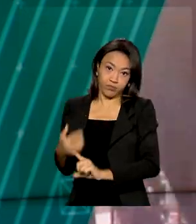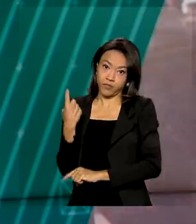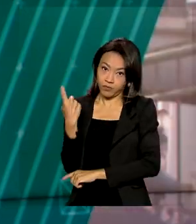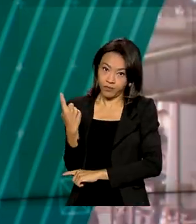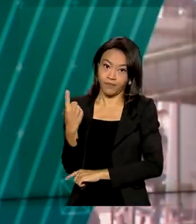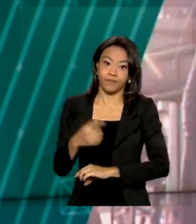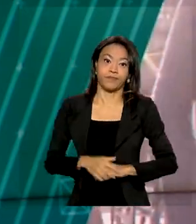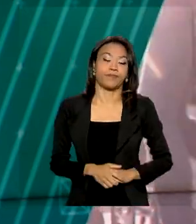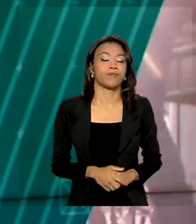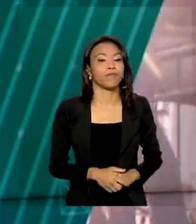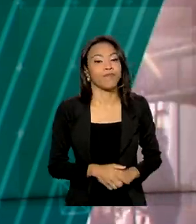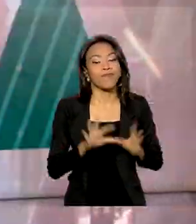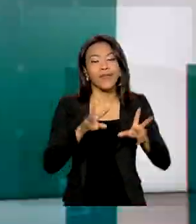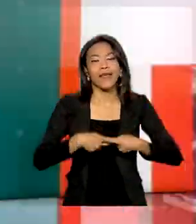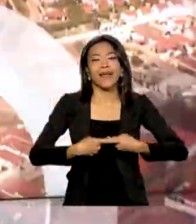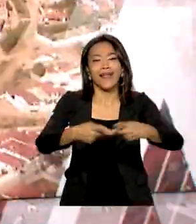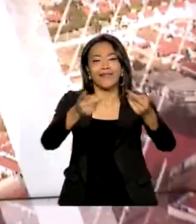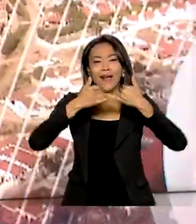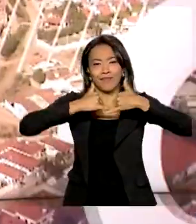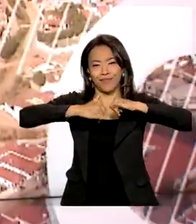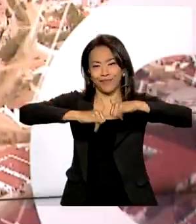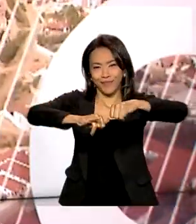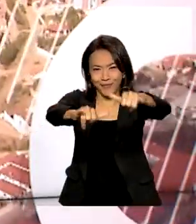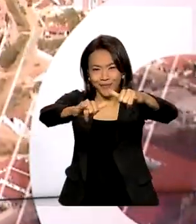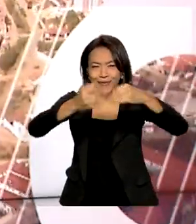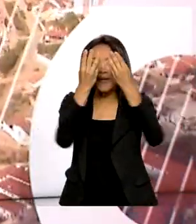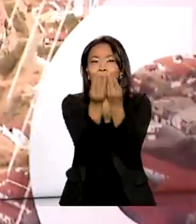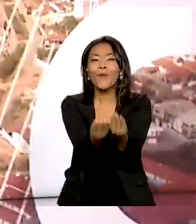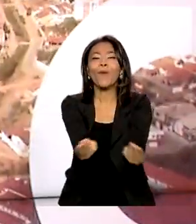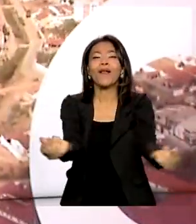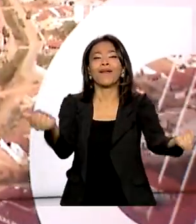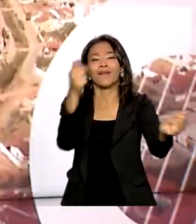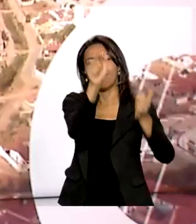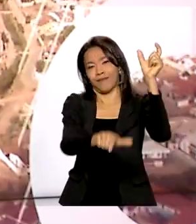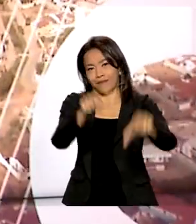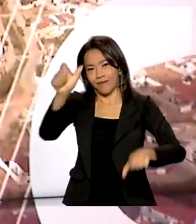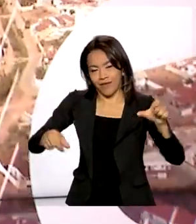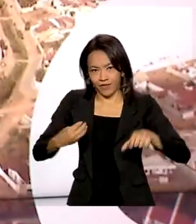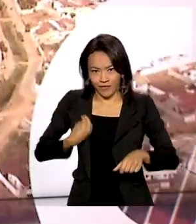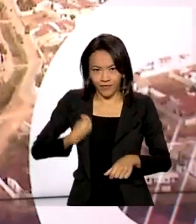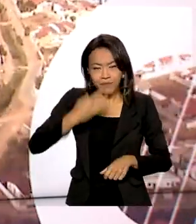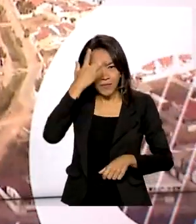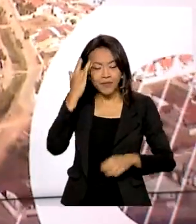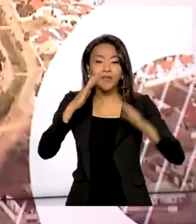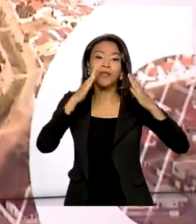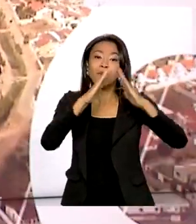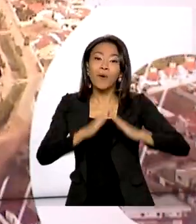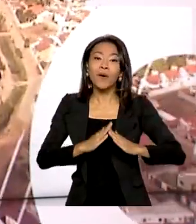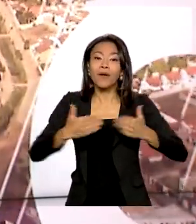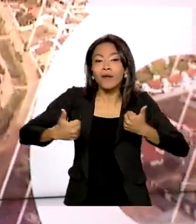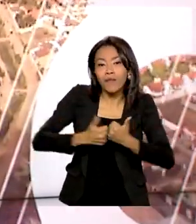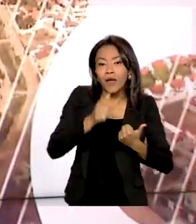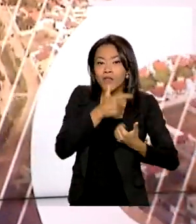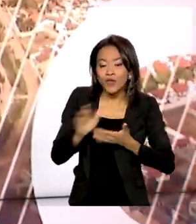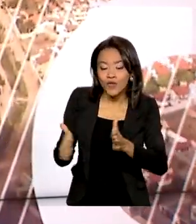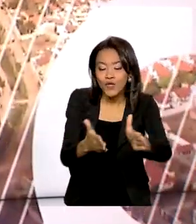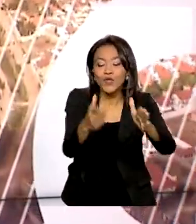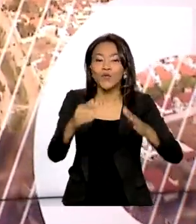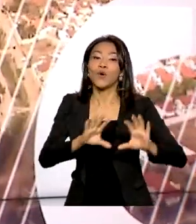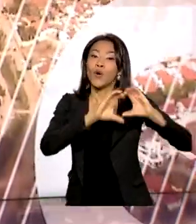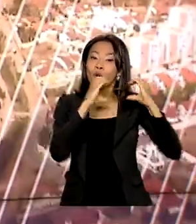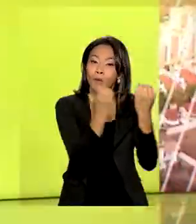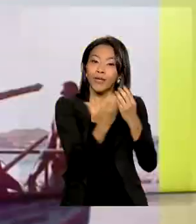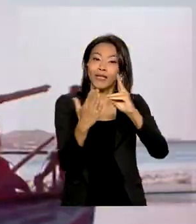e levar energia elétrica e mais qualidade de vida a produtores ribeirinhos e comunidades indígenas